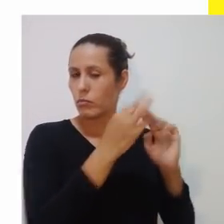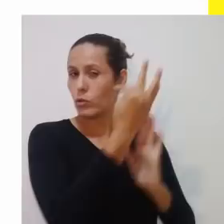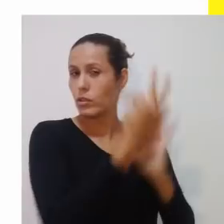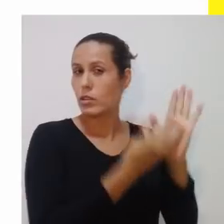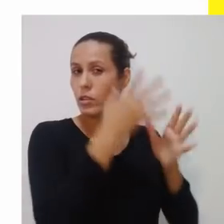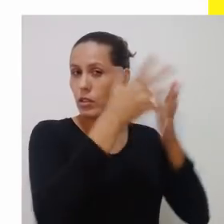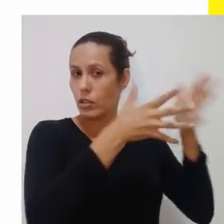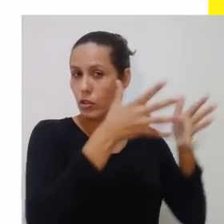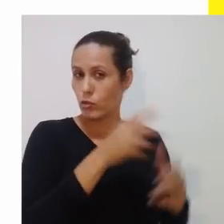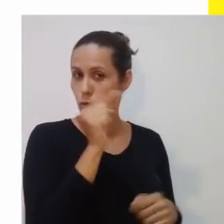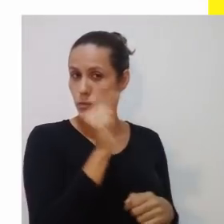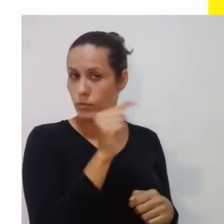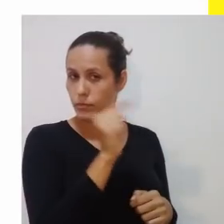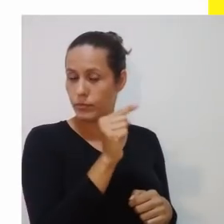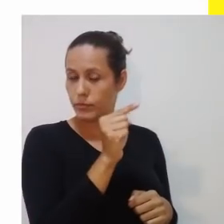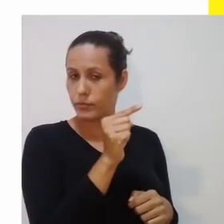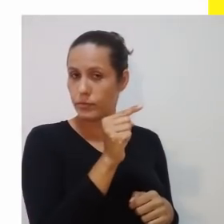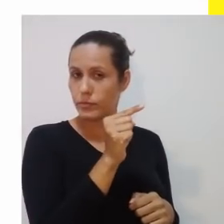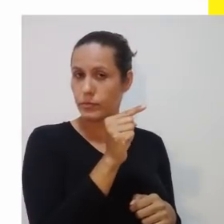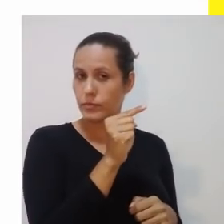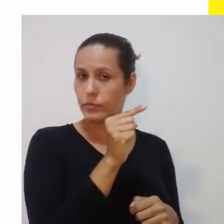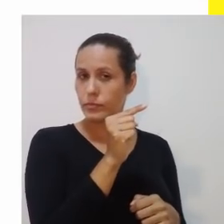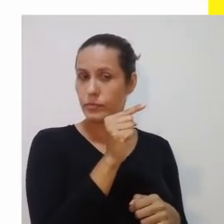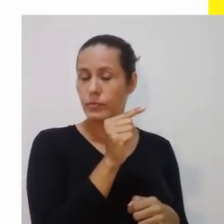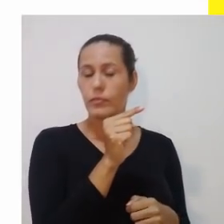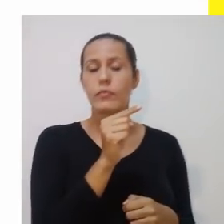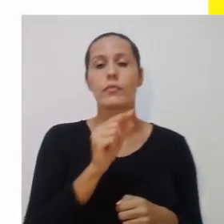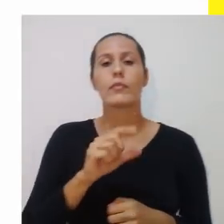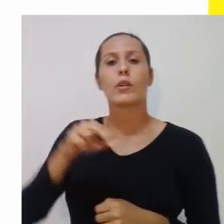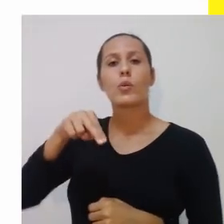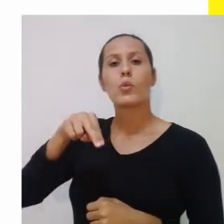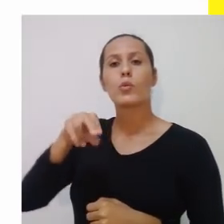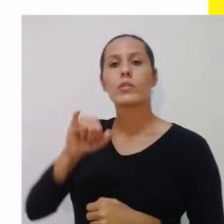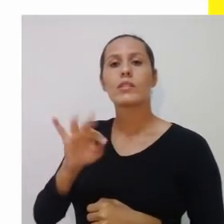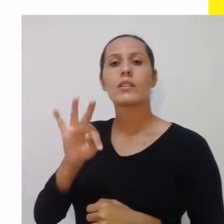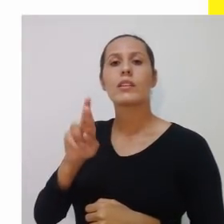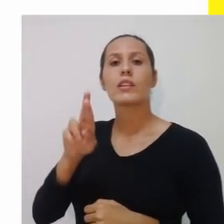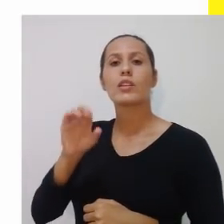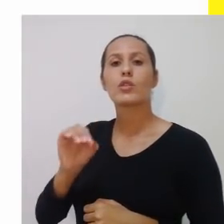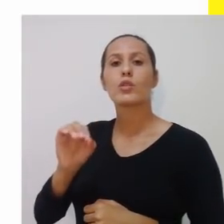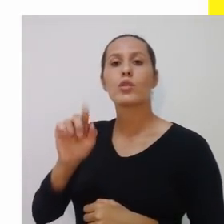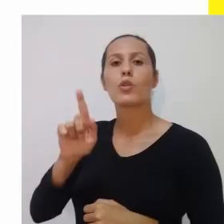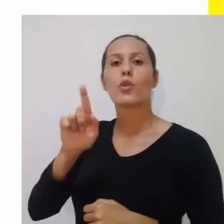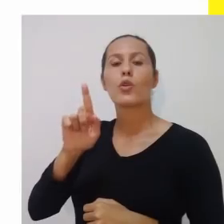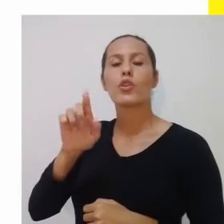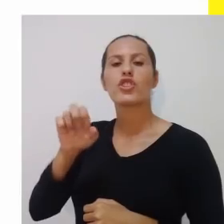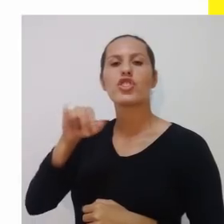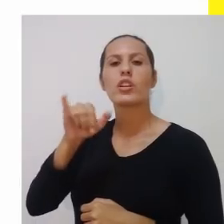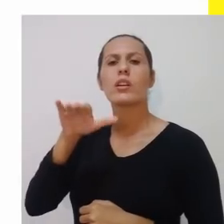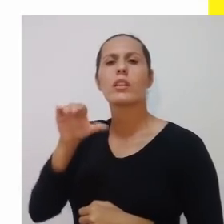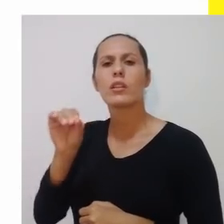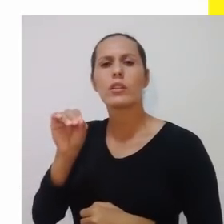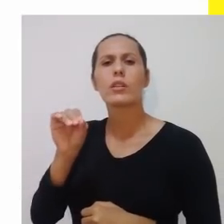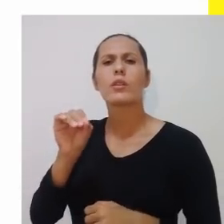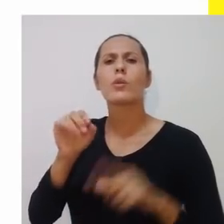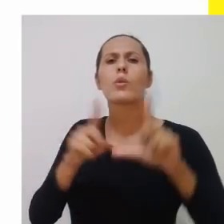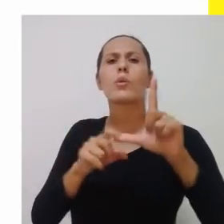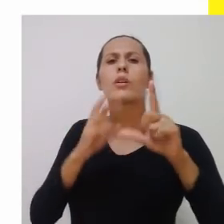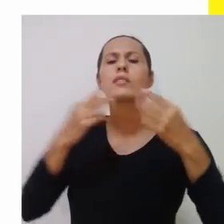O texto anterior. Ok? O nitrogênio é um, letra A